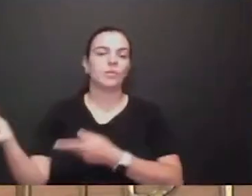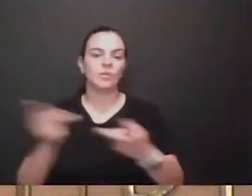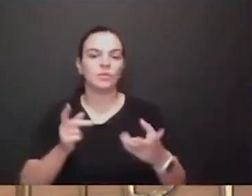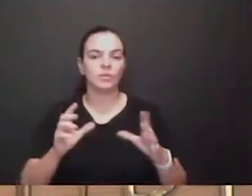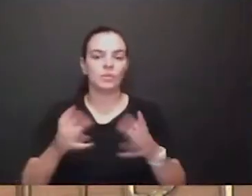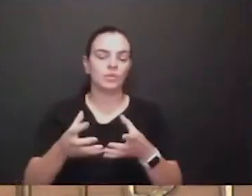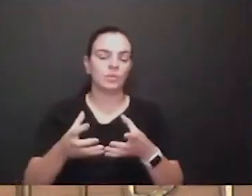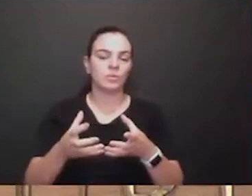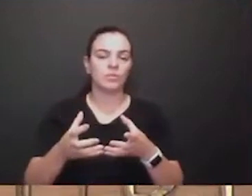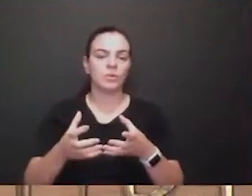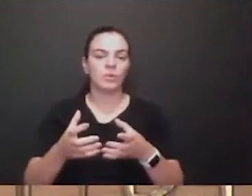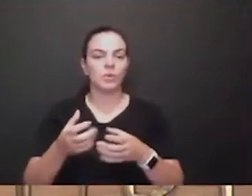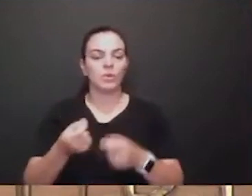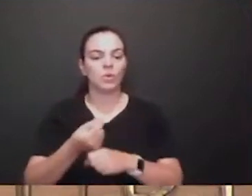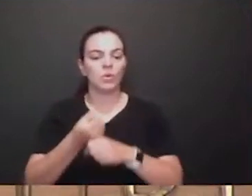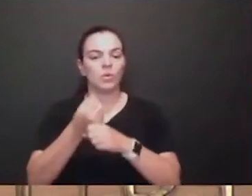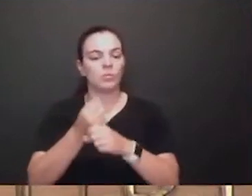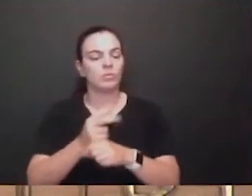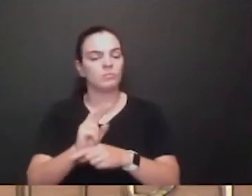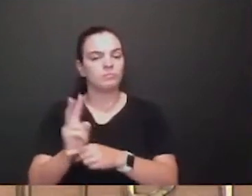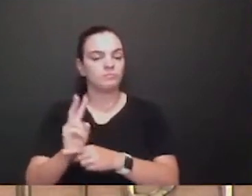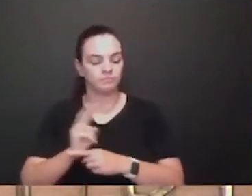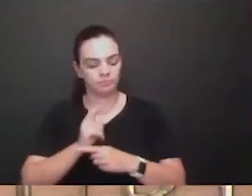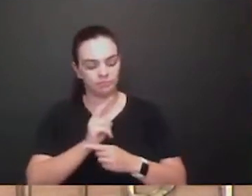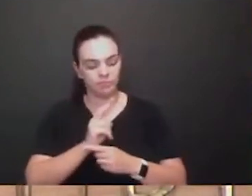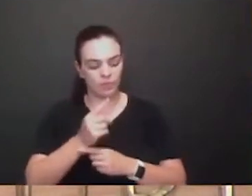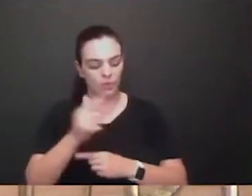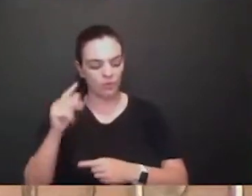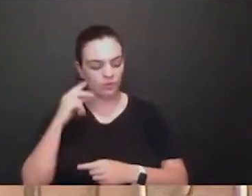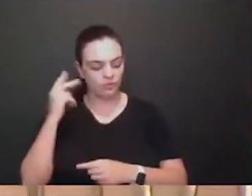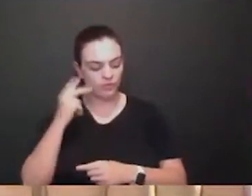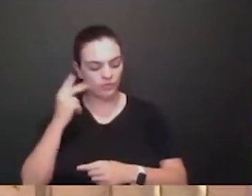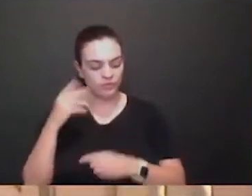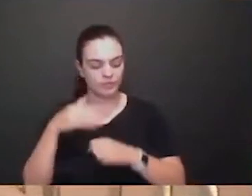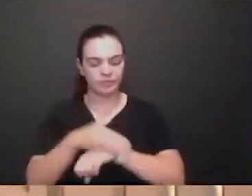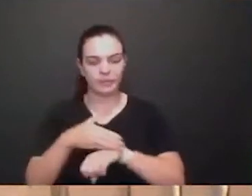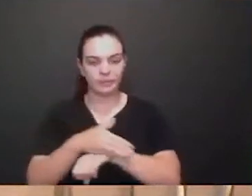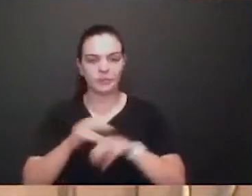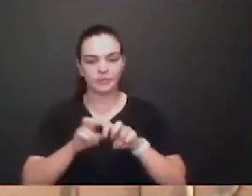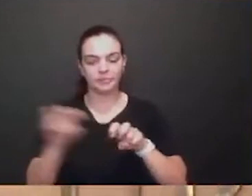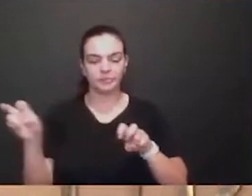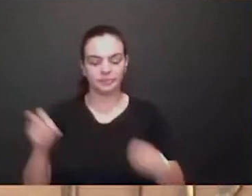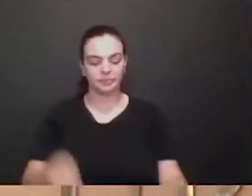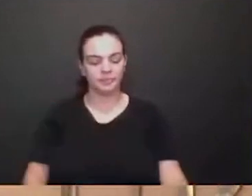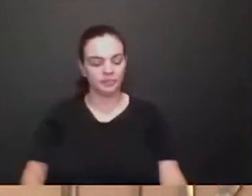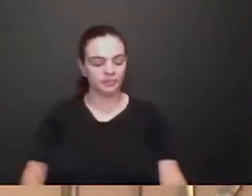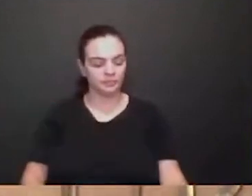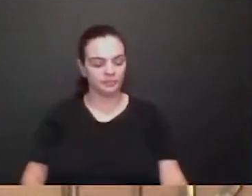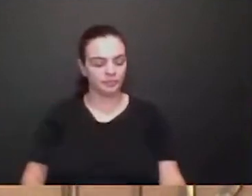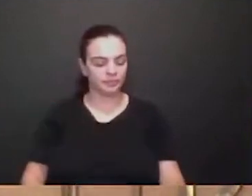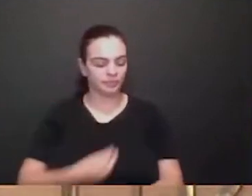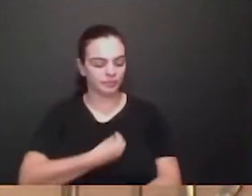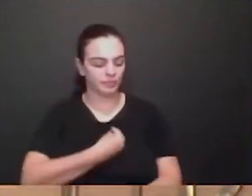os demais vereadores que queiram compor a mesa. Estão presentes comigo o vereador Indiara Barbosa,